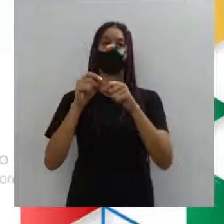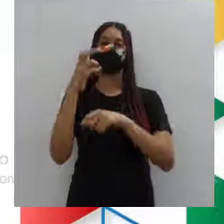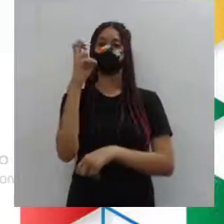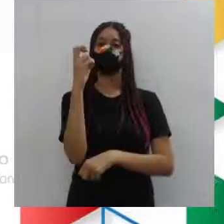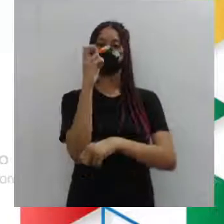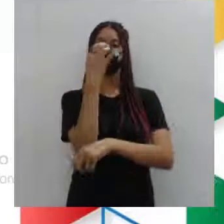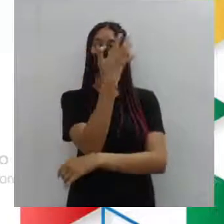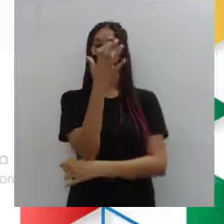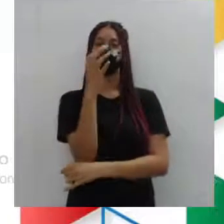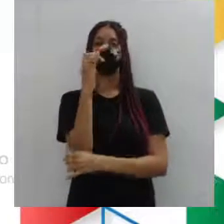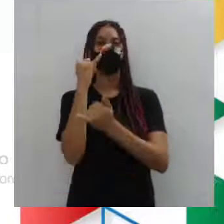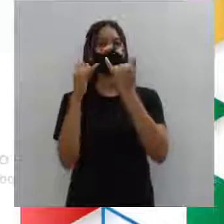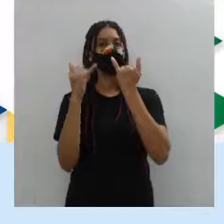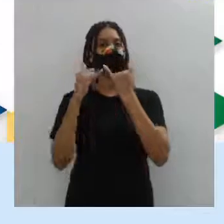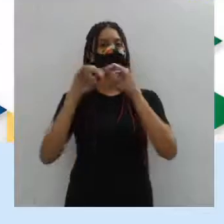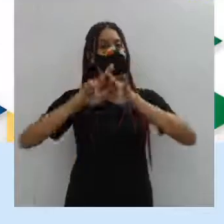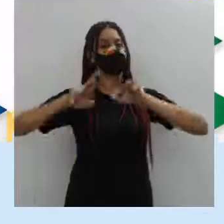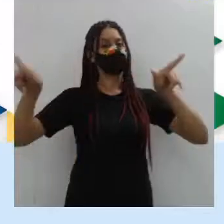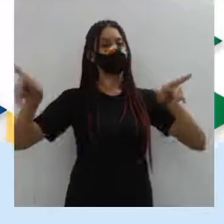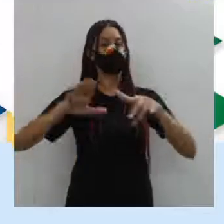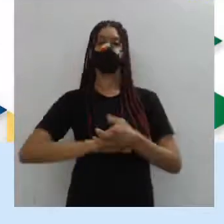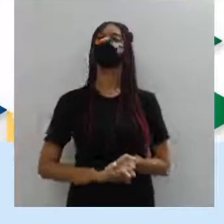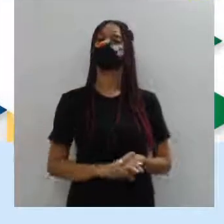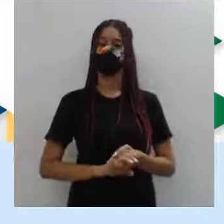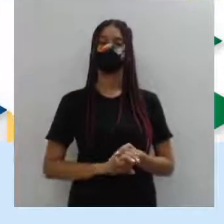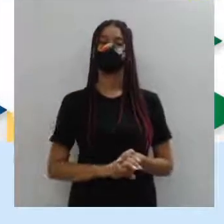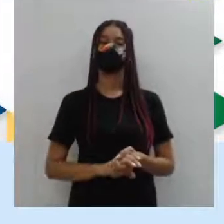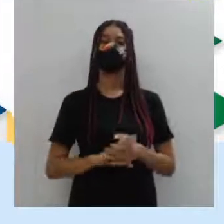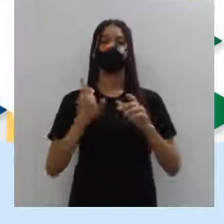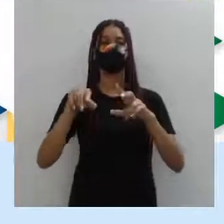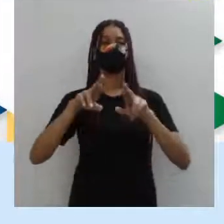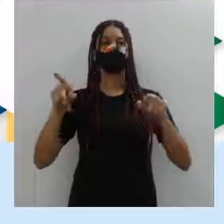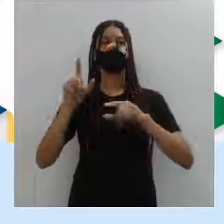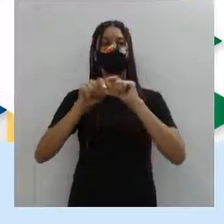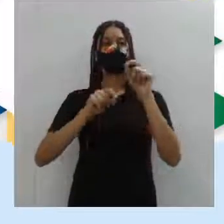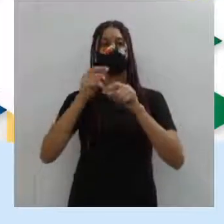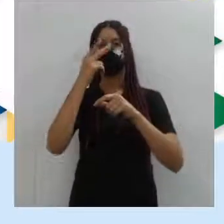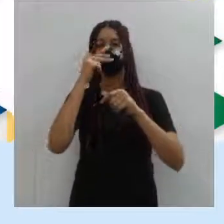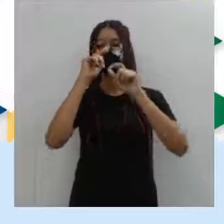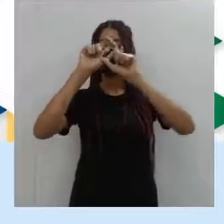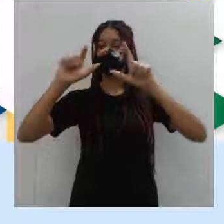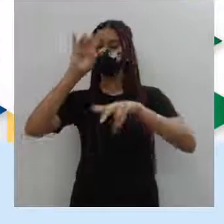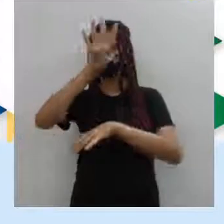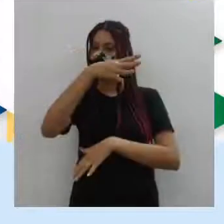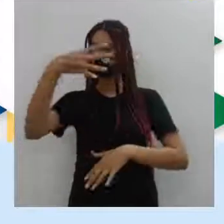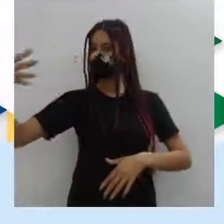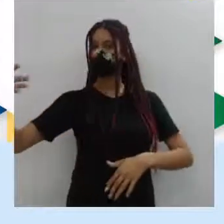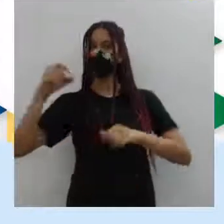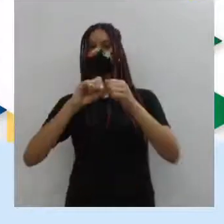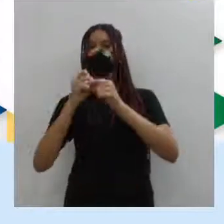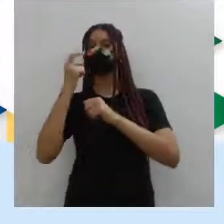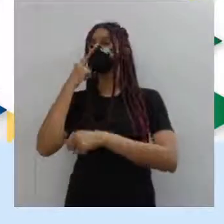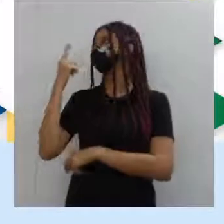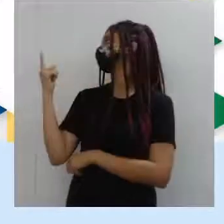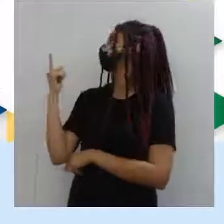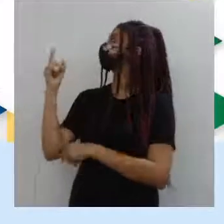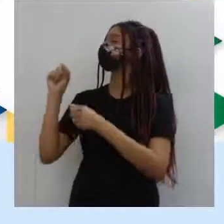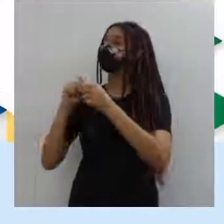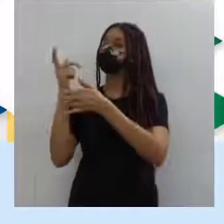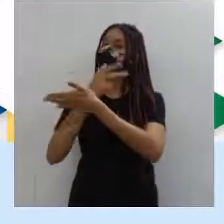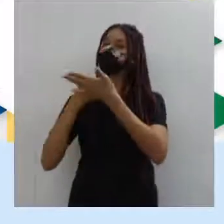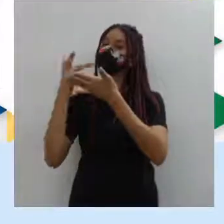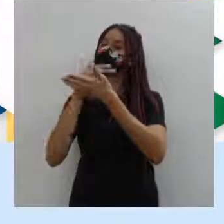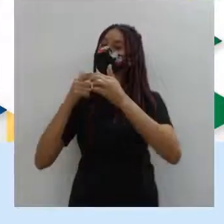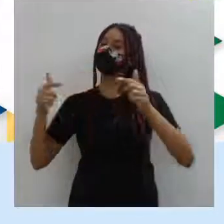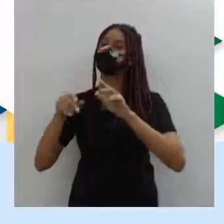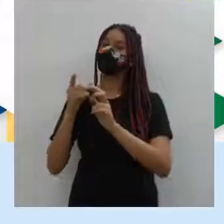representou essas 5 árvores em uma mesma malha quadriculada utilizando escalas diferentes, conforme a indicação na figura a seguir. Então,